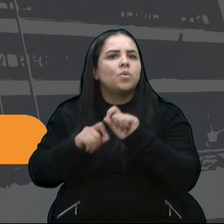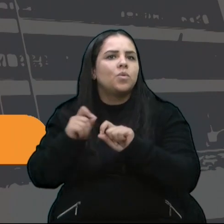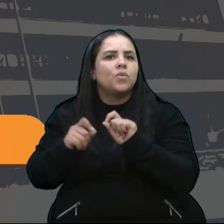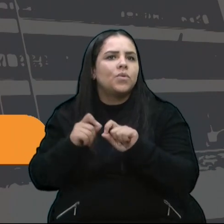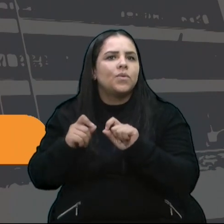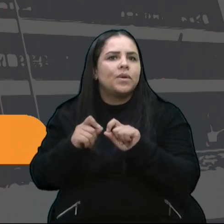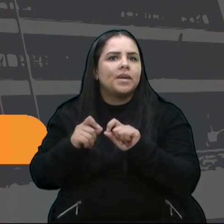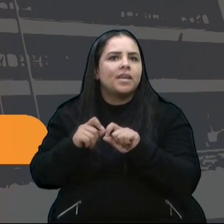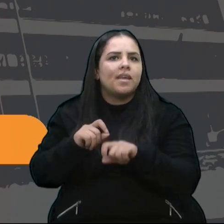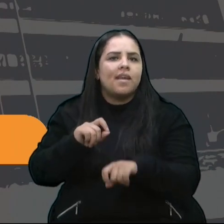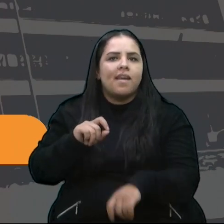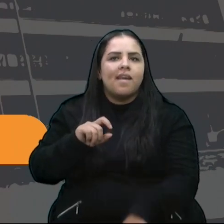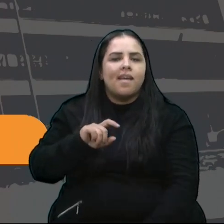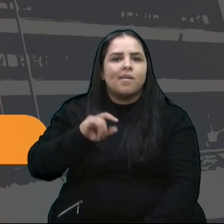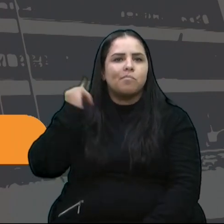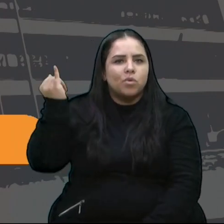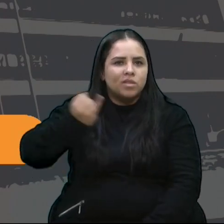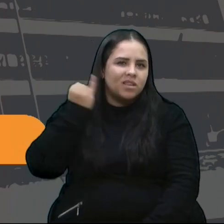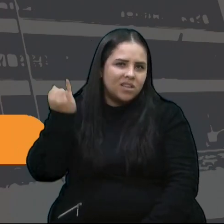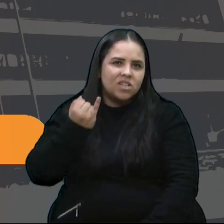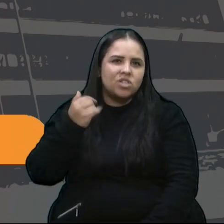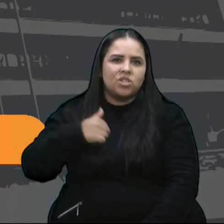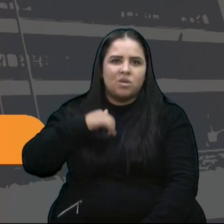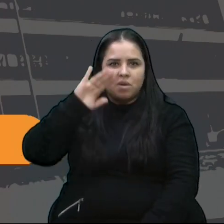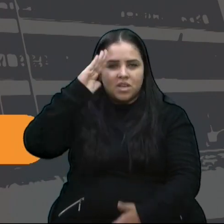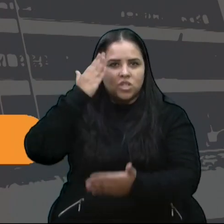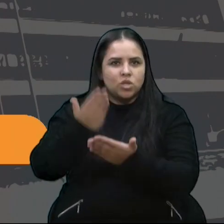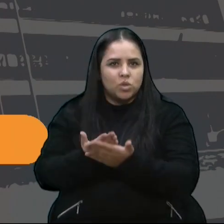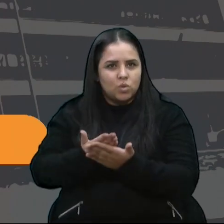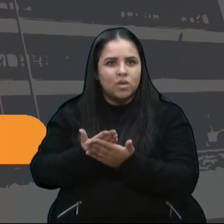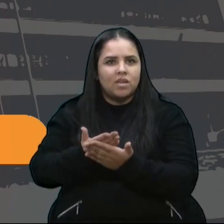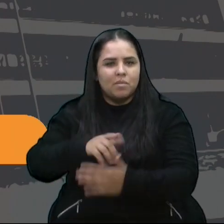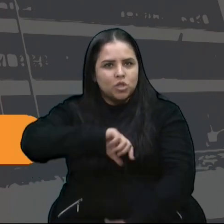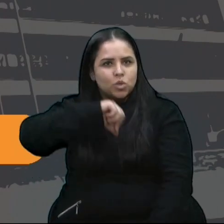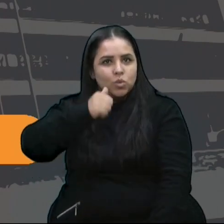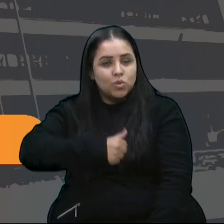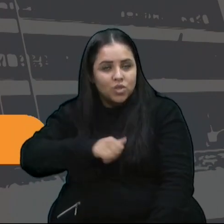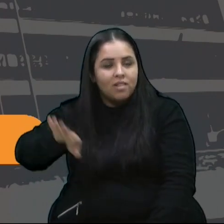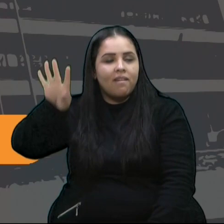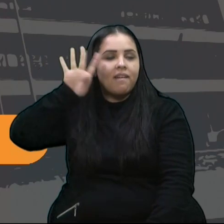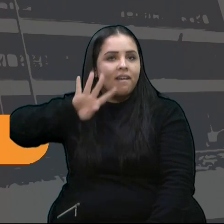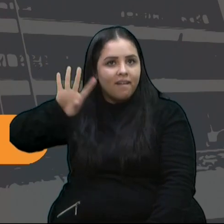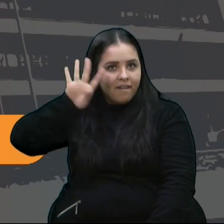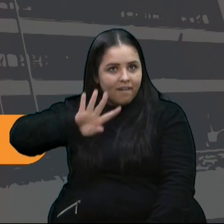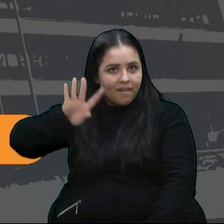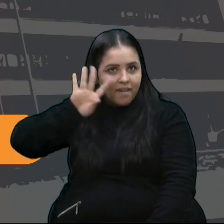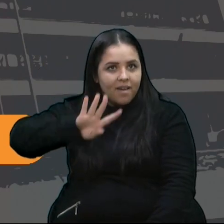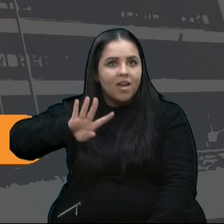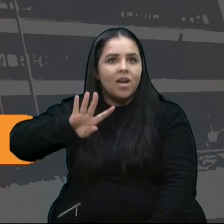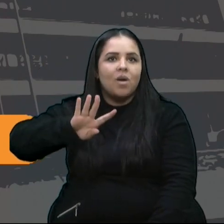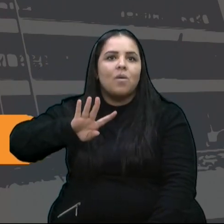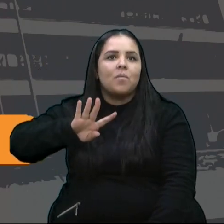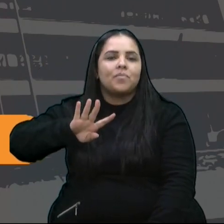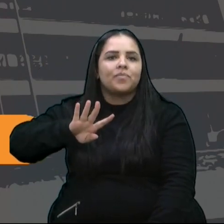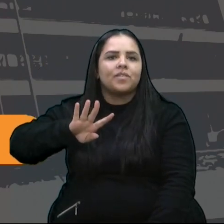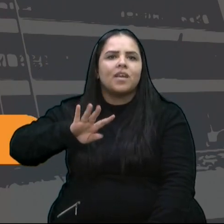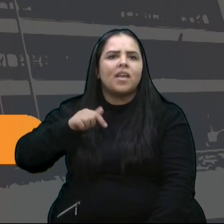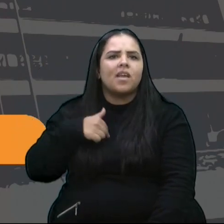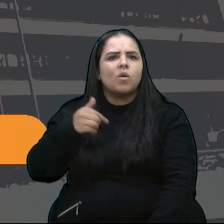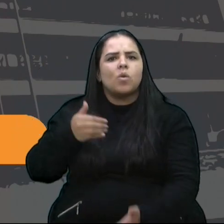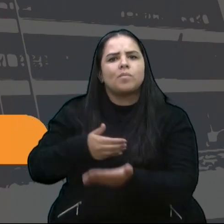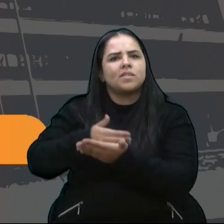que foi importante, que foi, acho que uma atitude bem legal, assim, eu comecei a